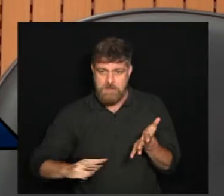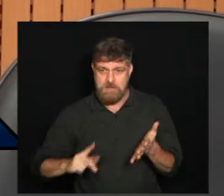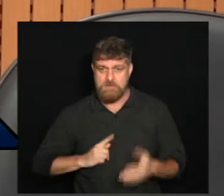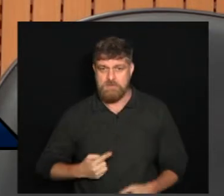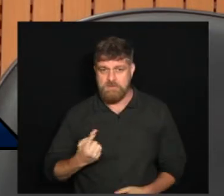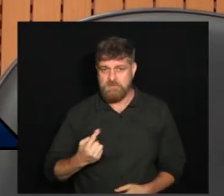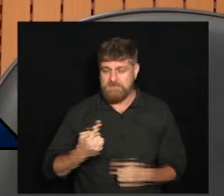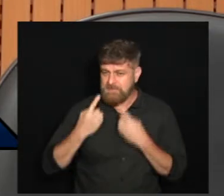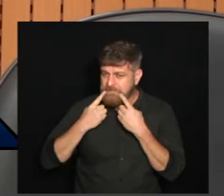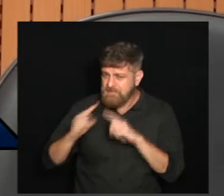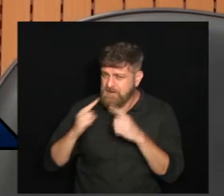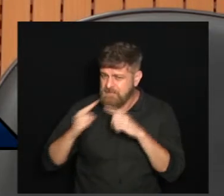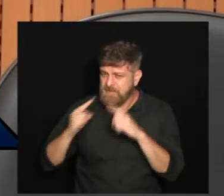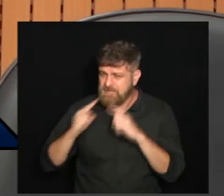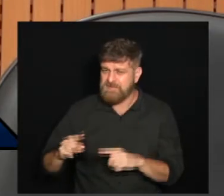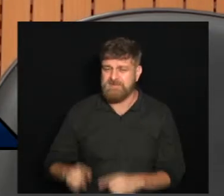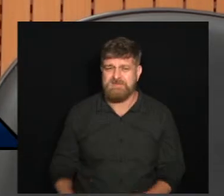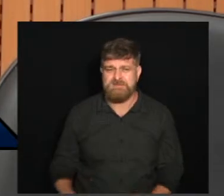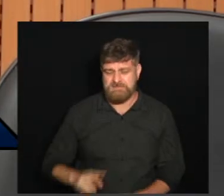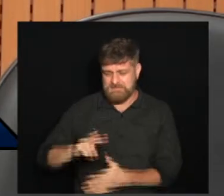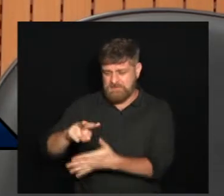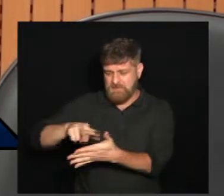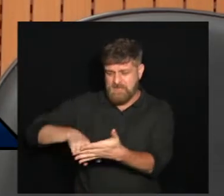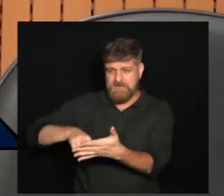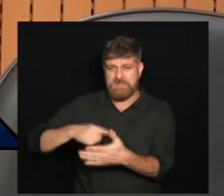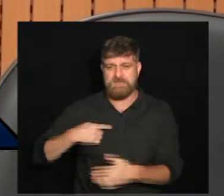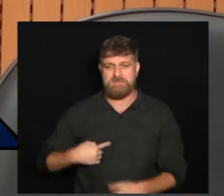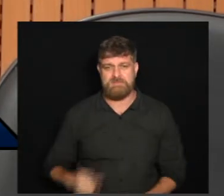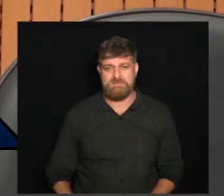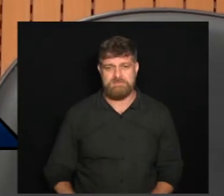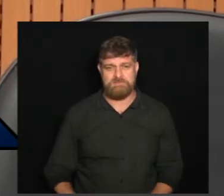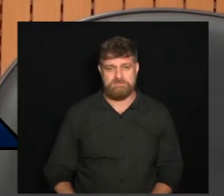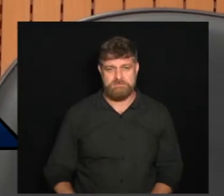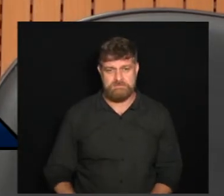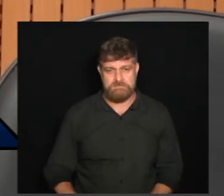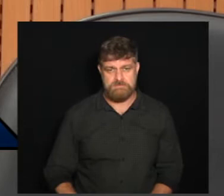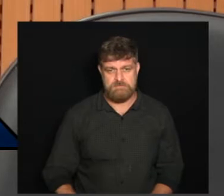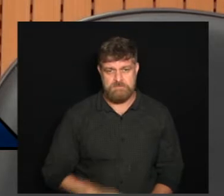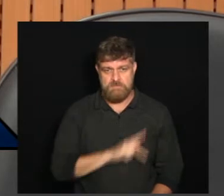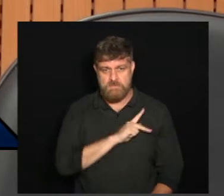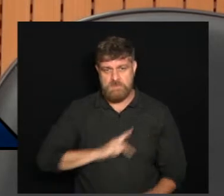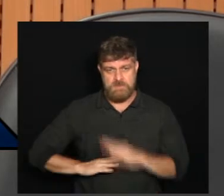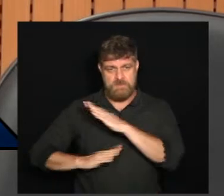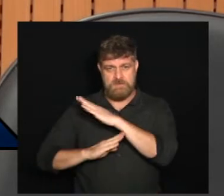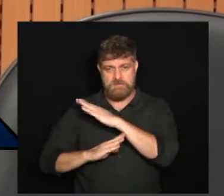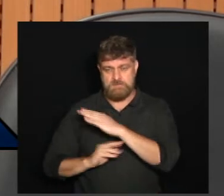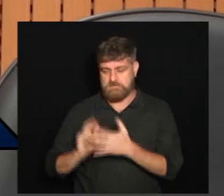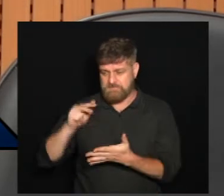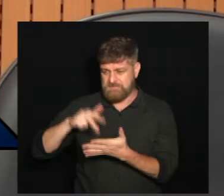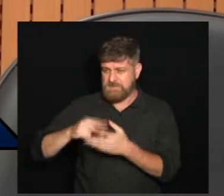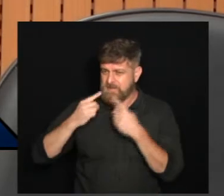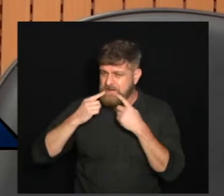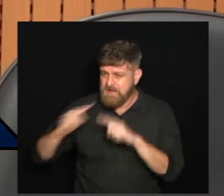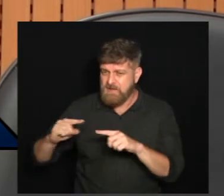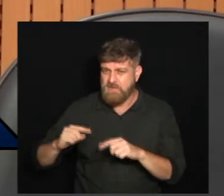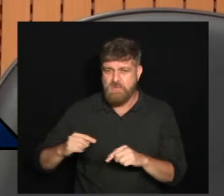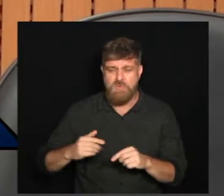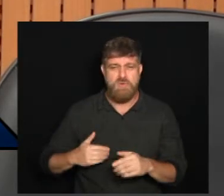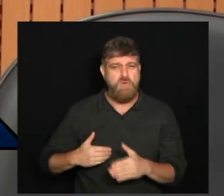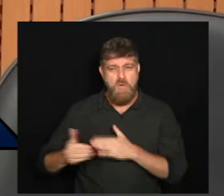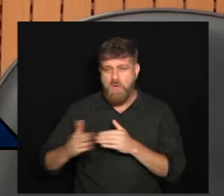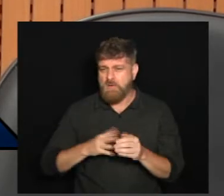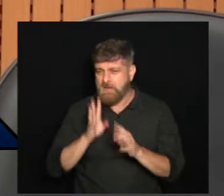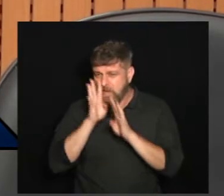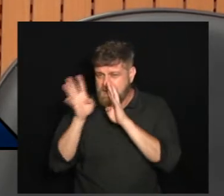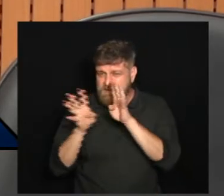repúdio, senhores vereadores. A presidência da Câmara Municipal de Campinas vem a público para repudiar todo e qualquer tipo de